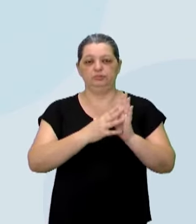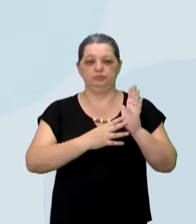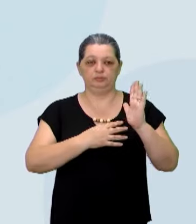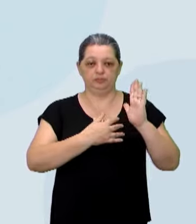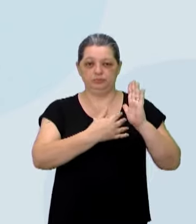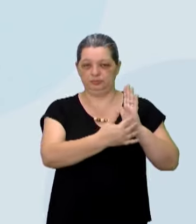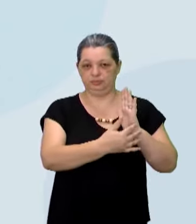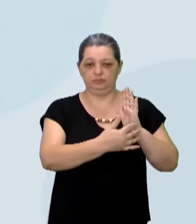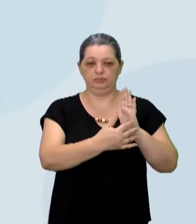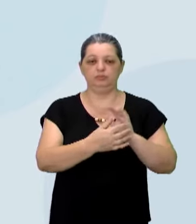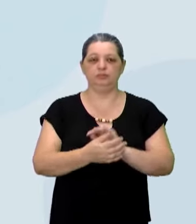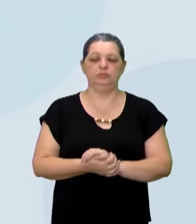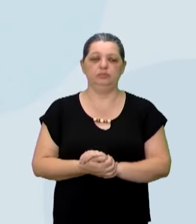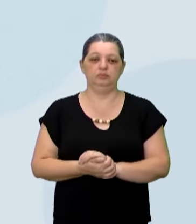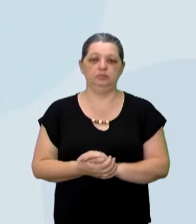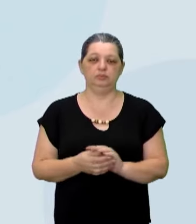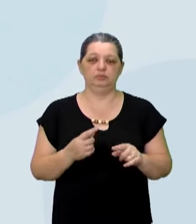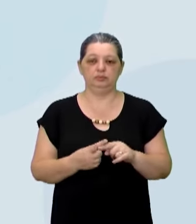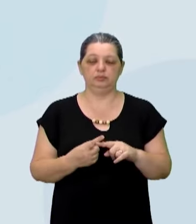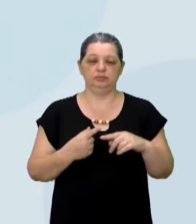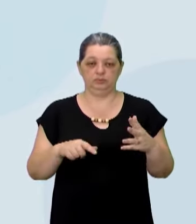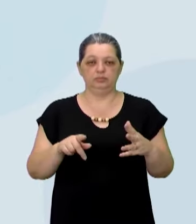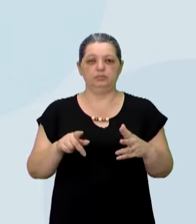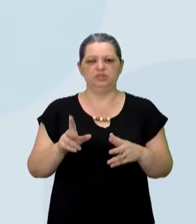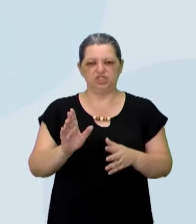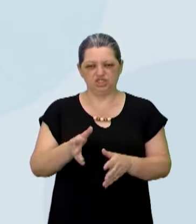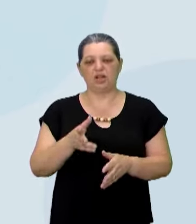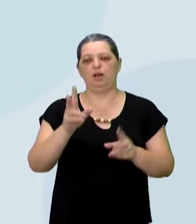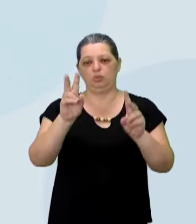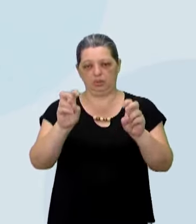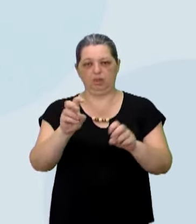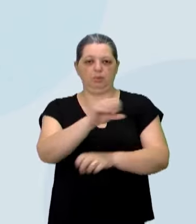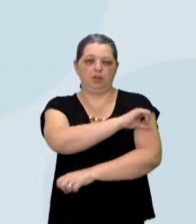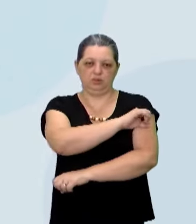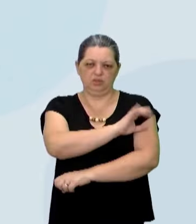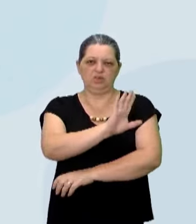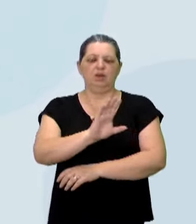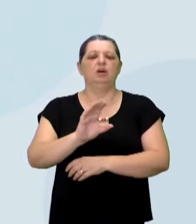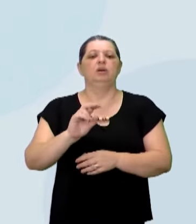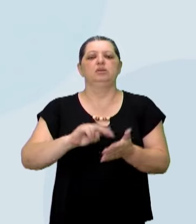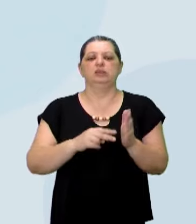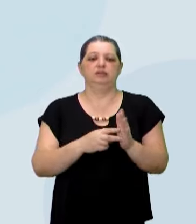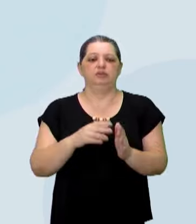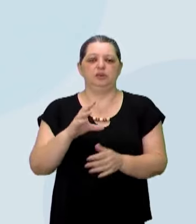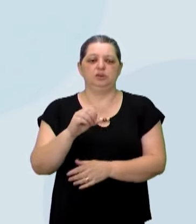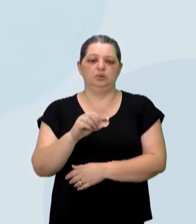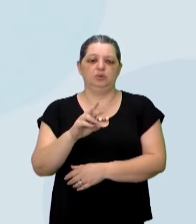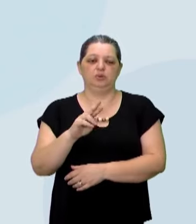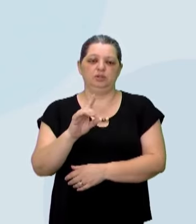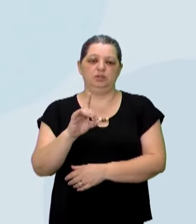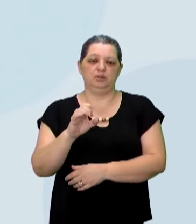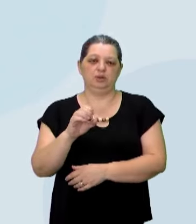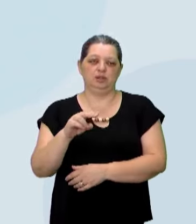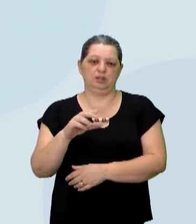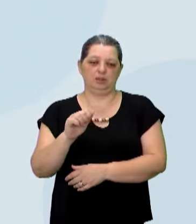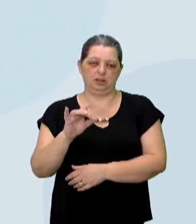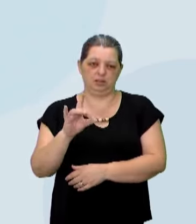coordenadas cartesianas. A gente tem falado bastante lá no nono ano. O que é a coordenada? Legal. Ela é representada por um par,